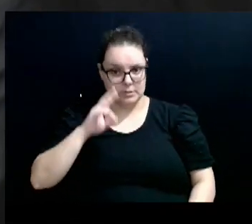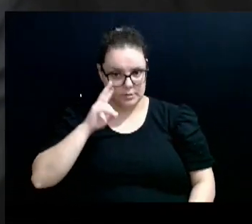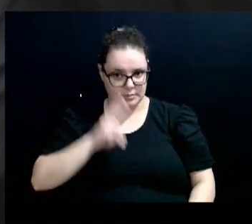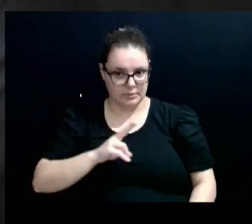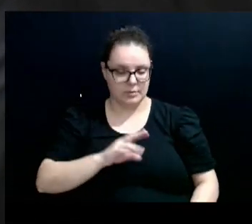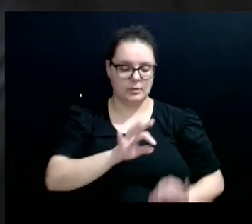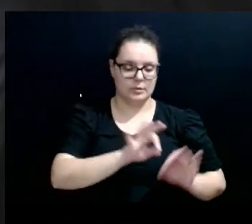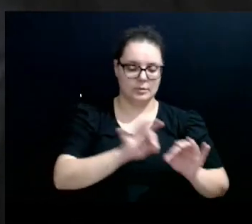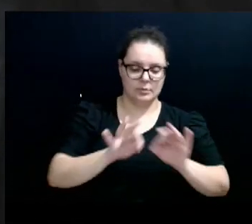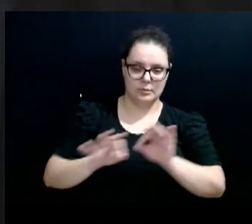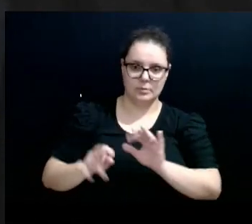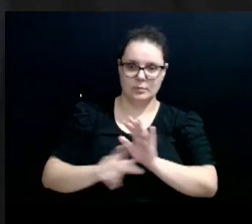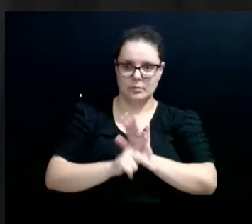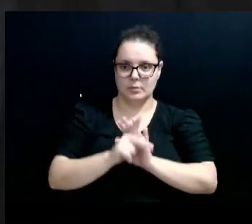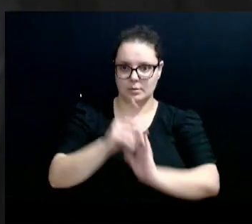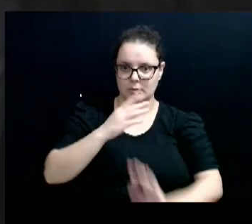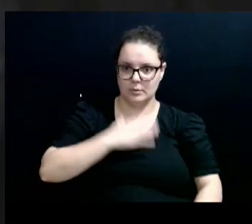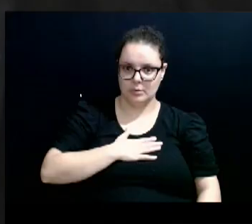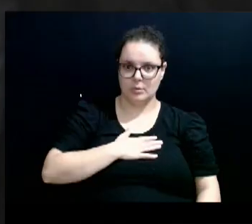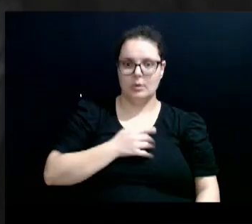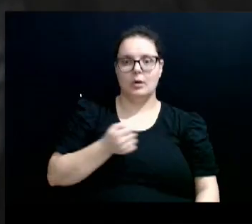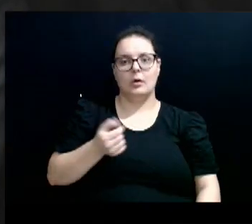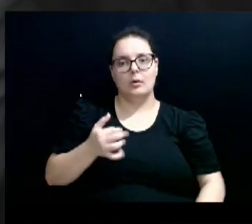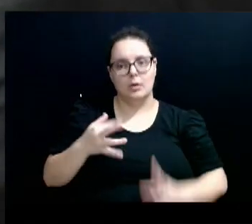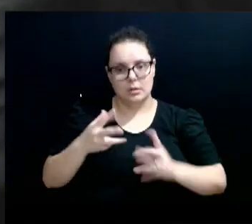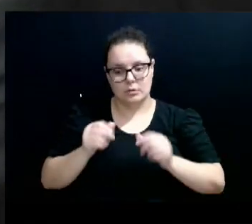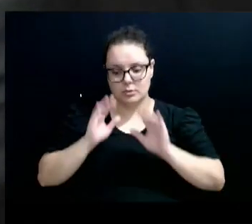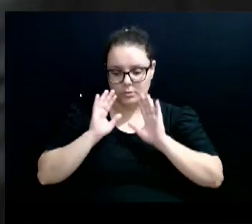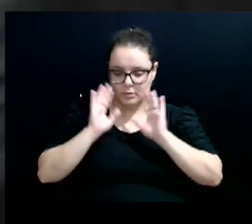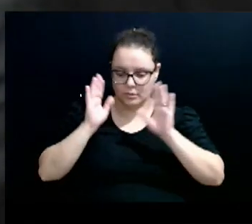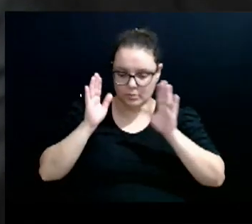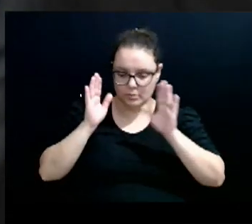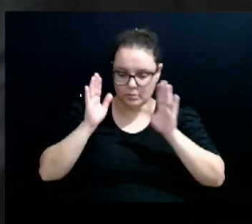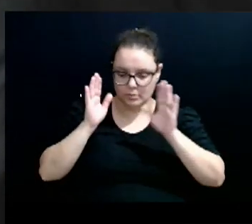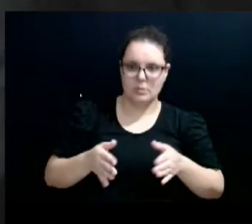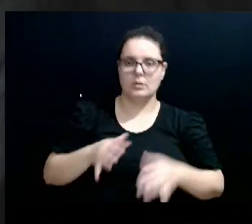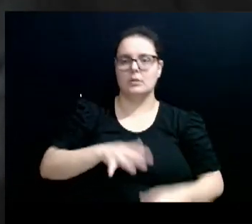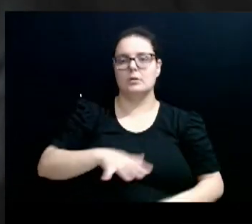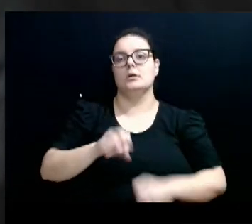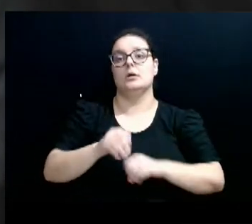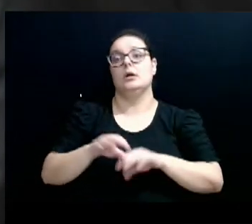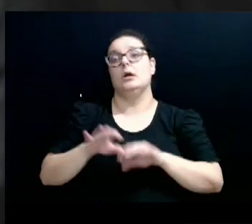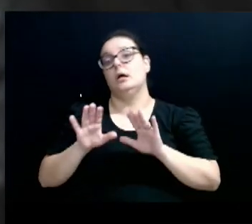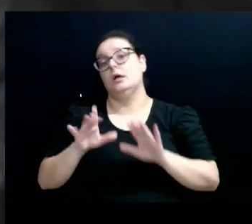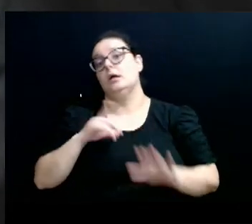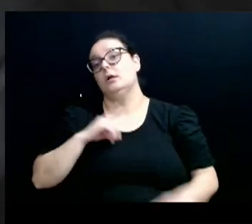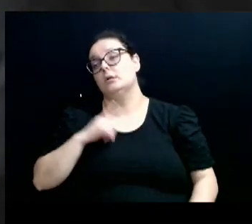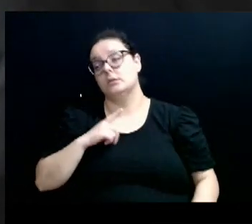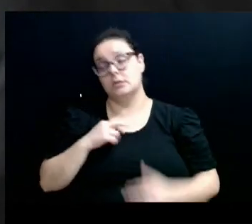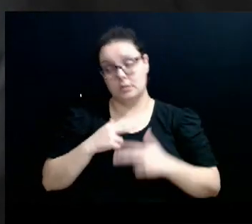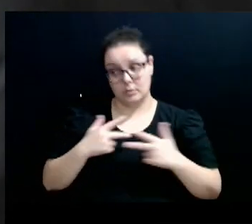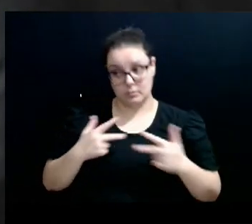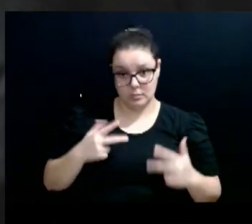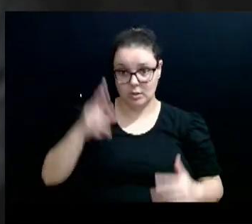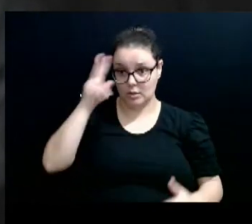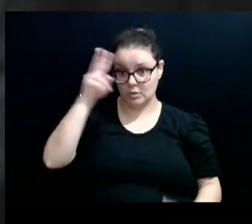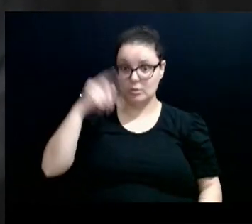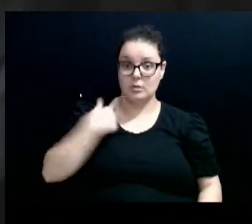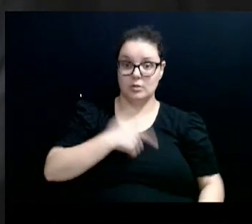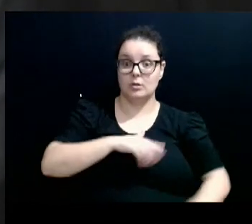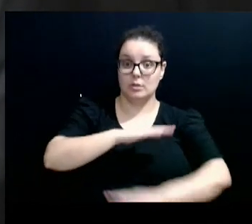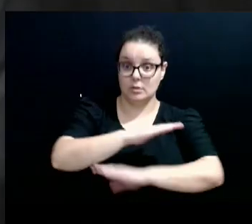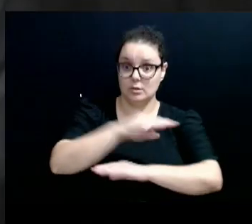casa, quase todos são voltados para a área de educação. Aliás, tem uma coisa aqui histórica na nossa Câmara, que